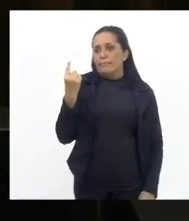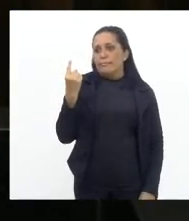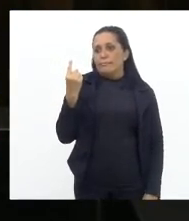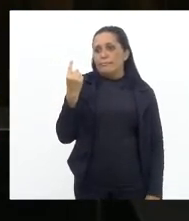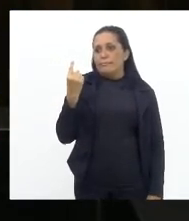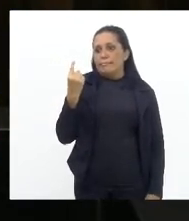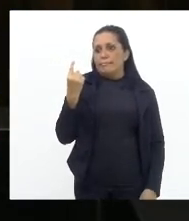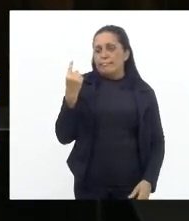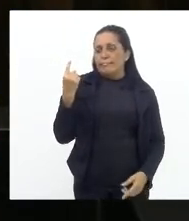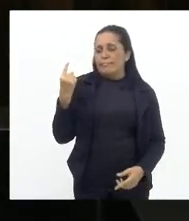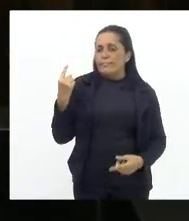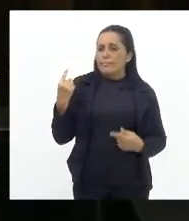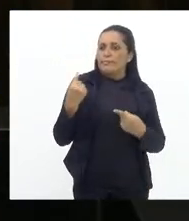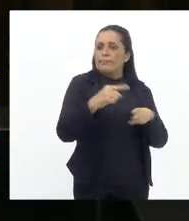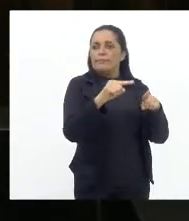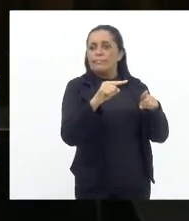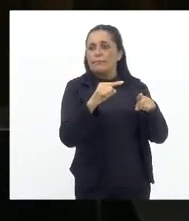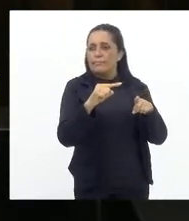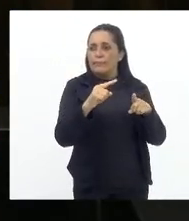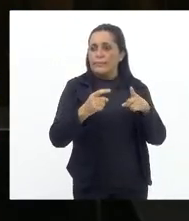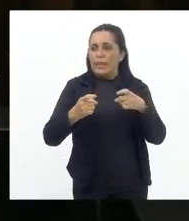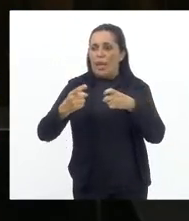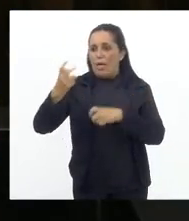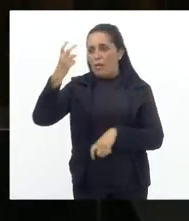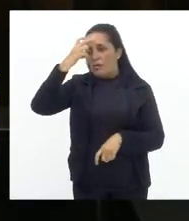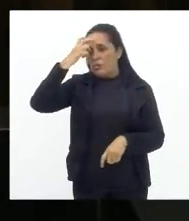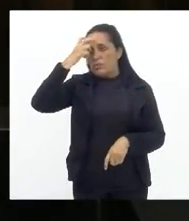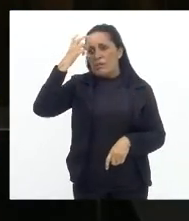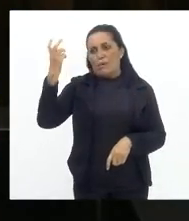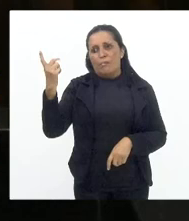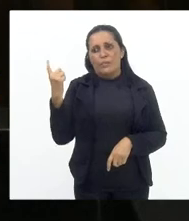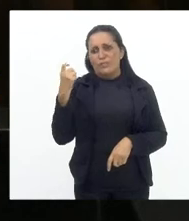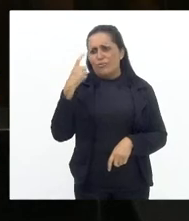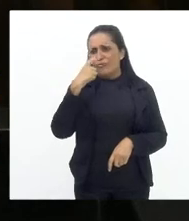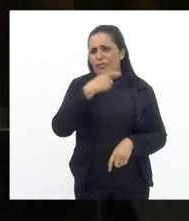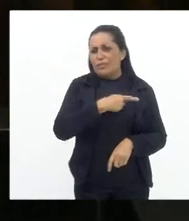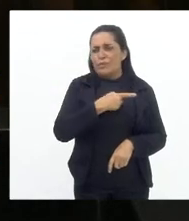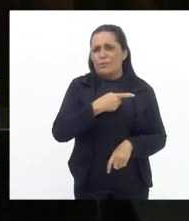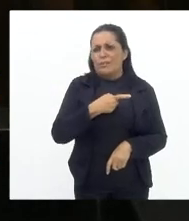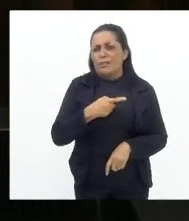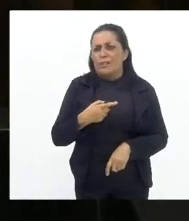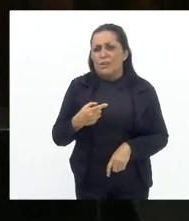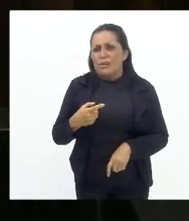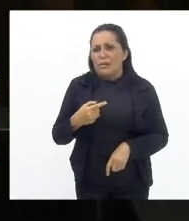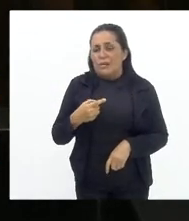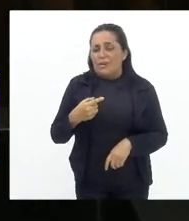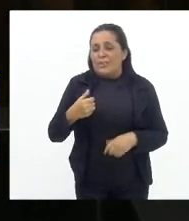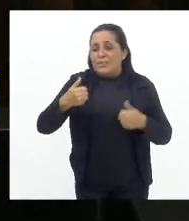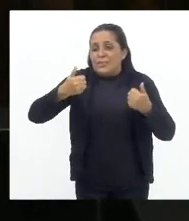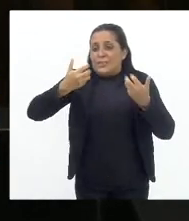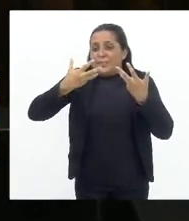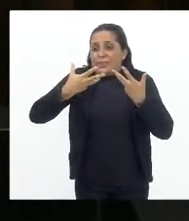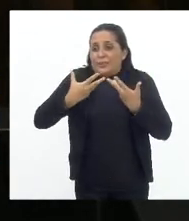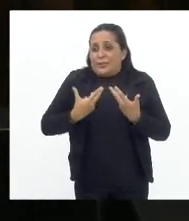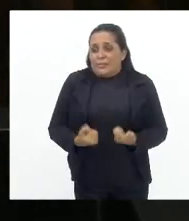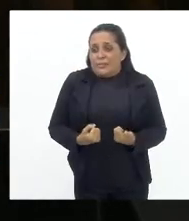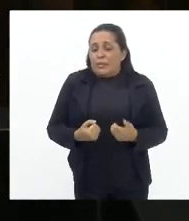casa para combater Essa guerra cultural é muito difícil é muito desgastante